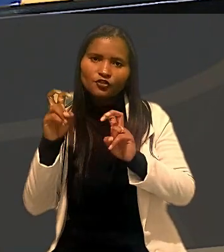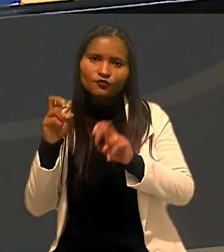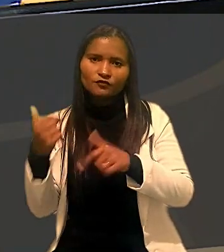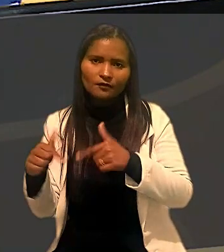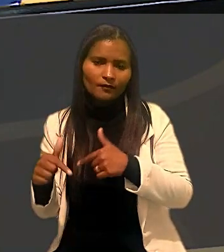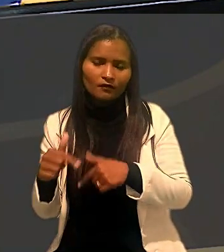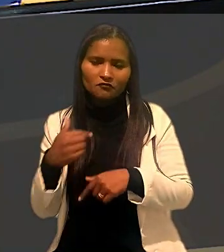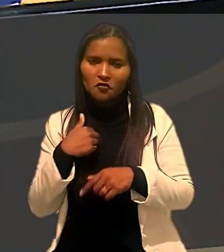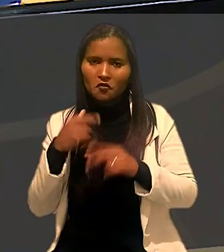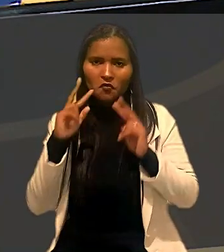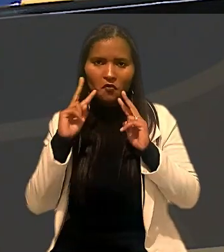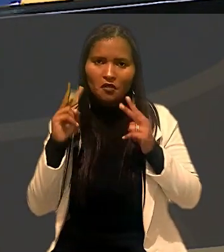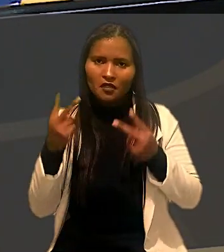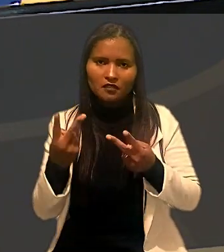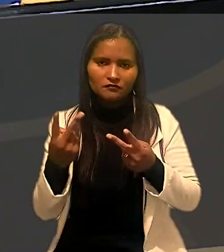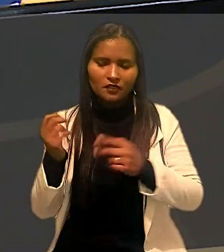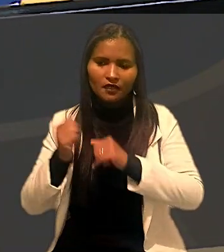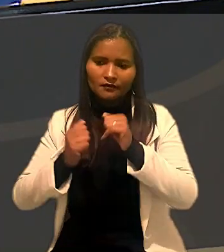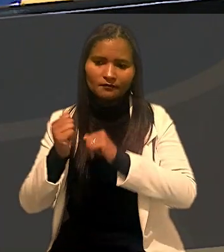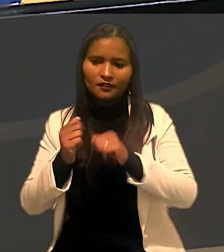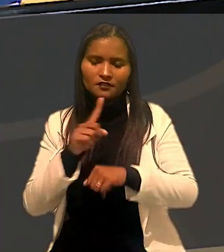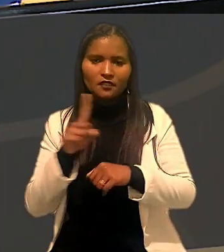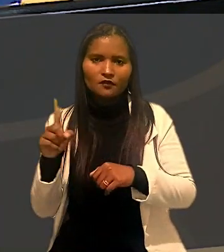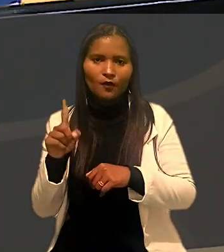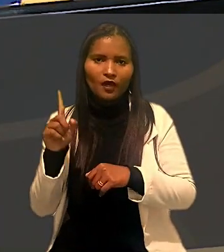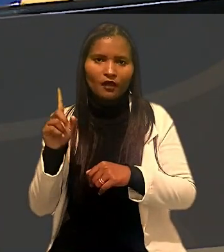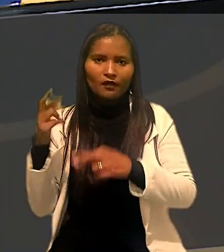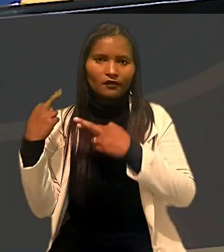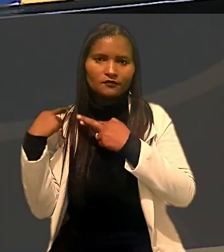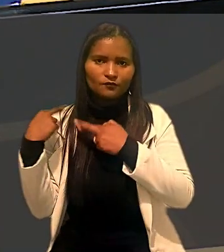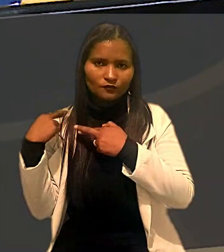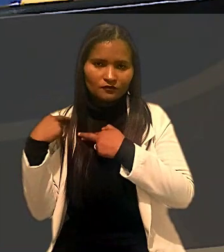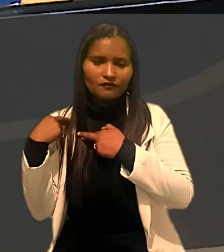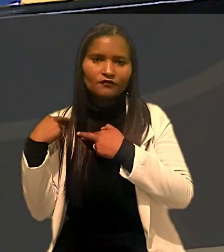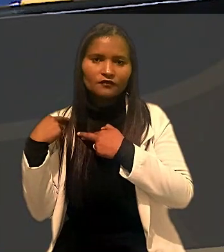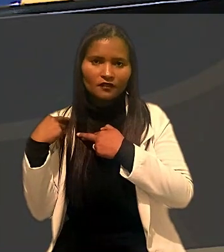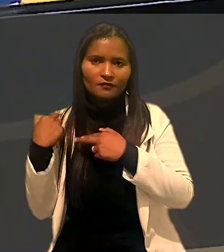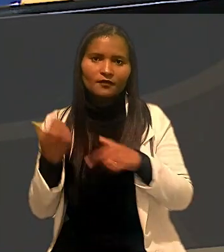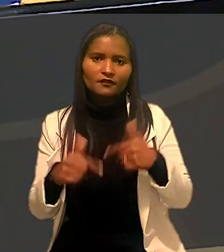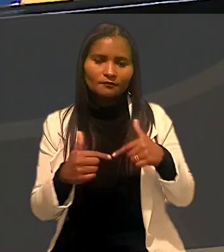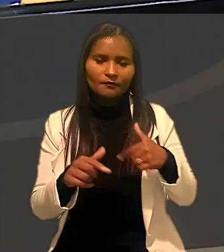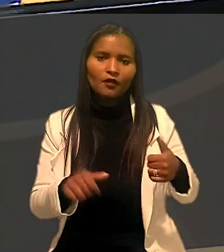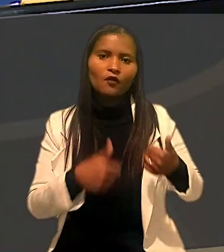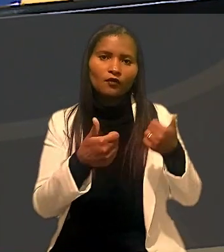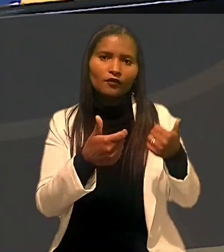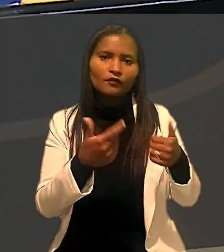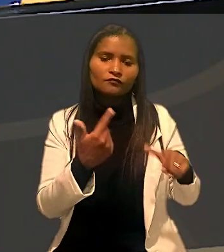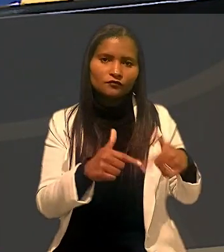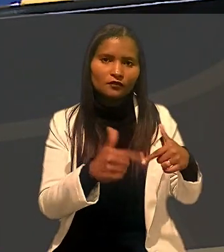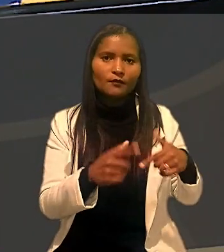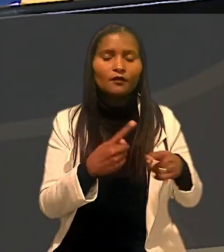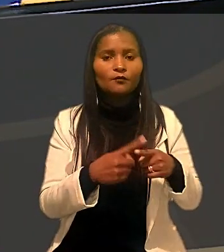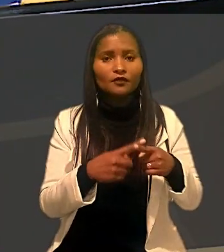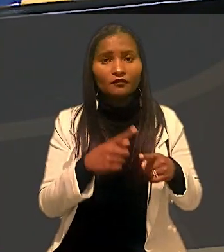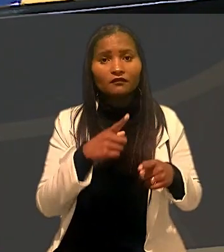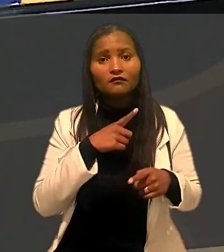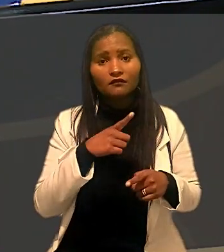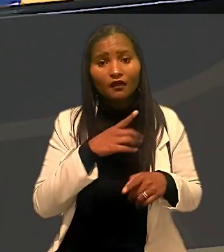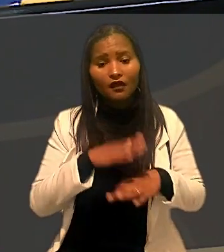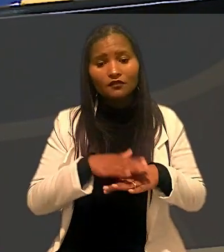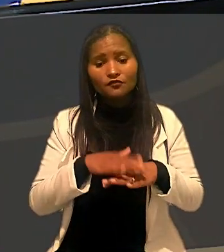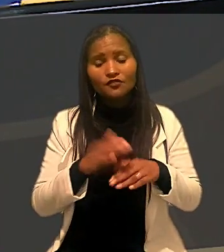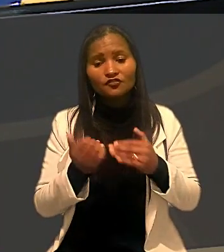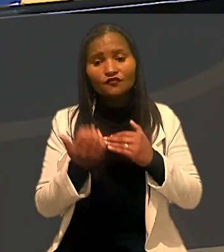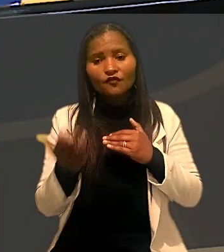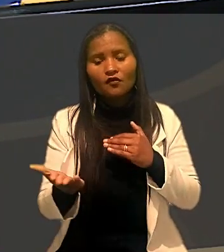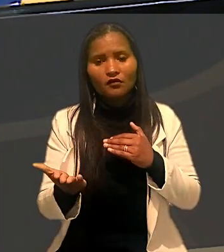do trabalho. Não reconheço, portanto, estar o empregador desobrigando de atuar para a melhoria do ambiente de trabalho, pois existem,